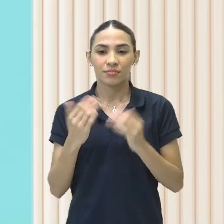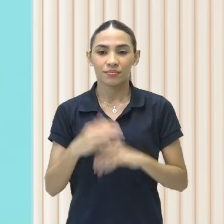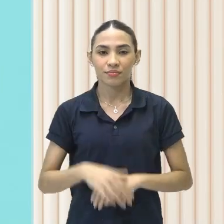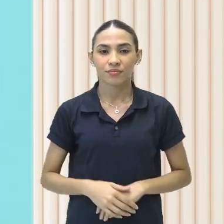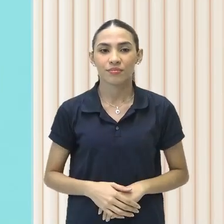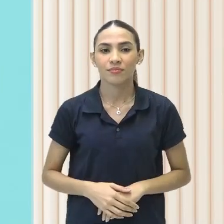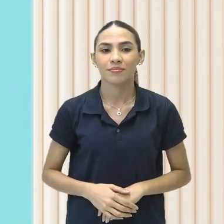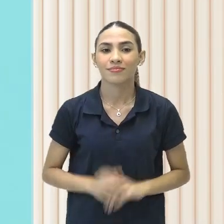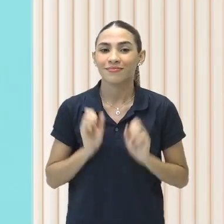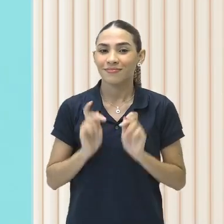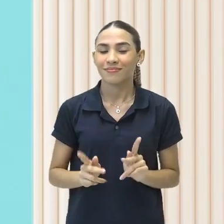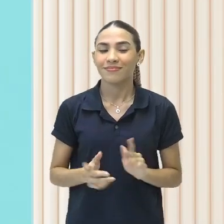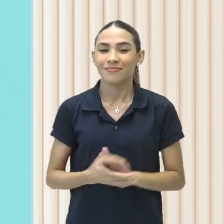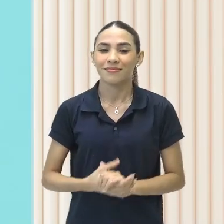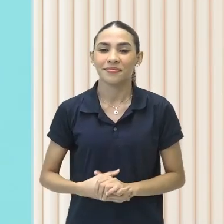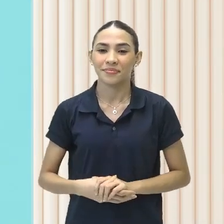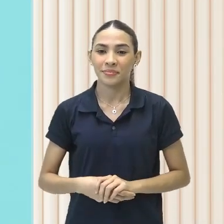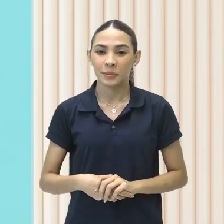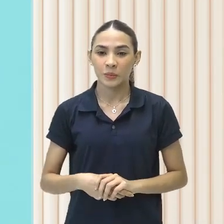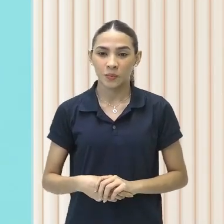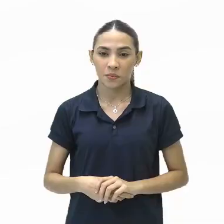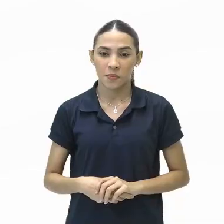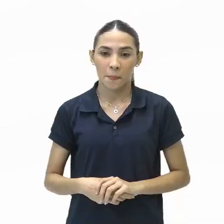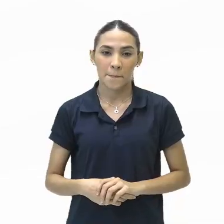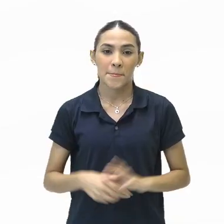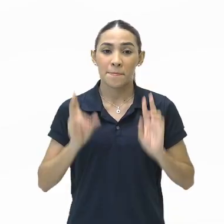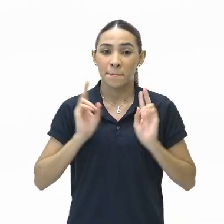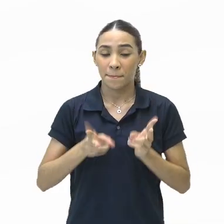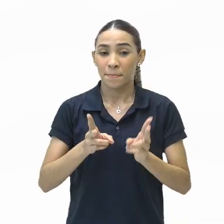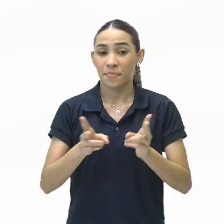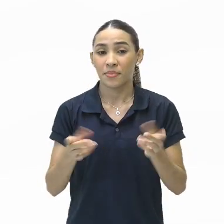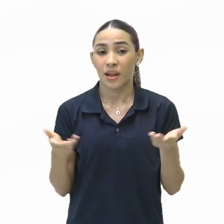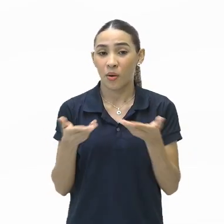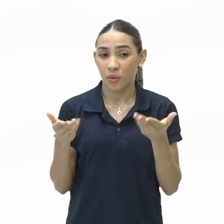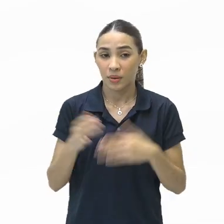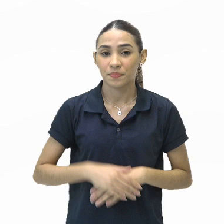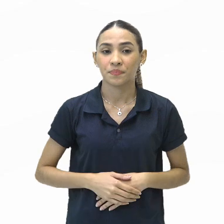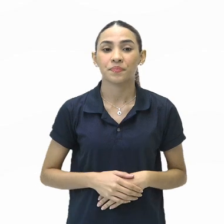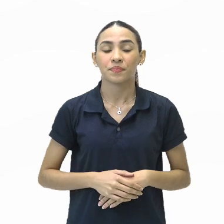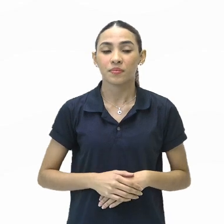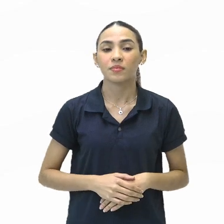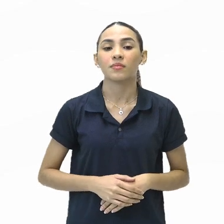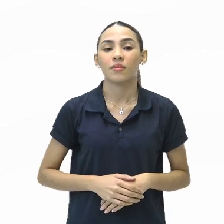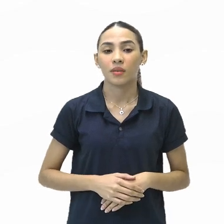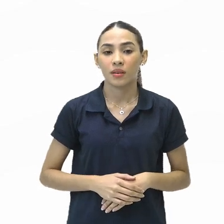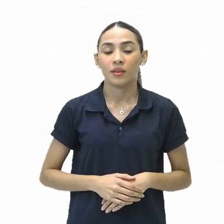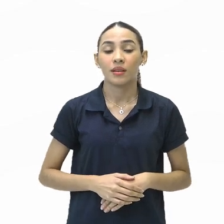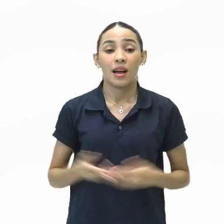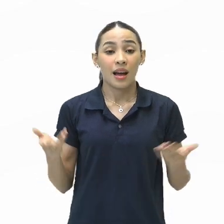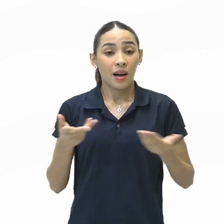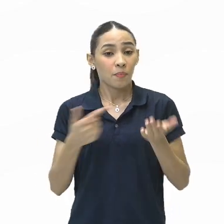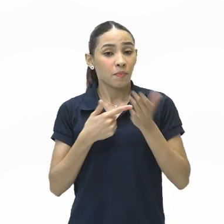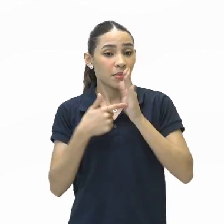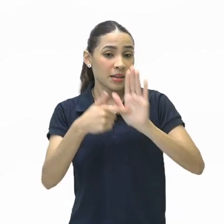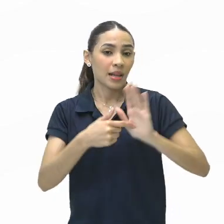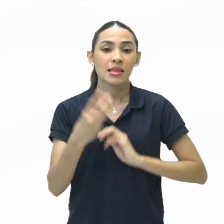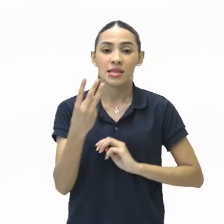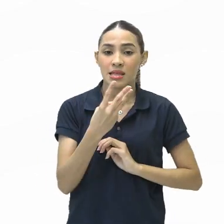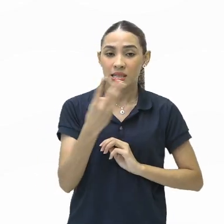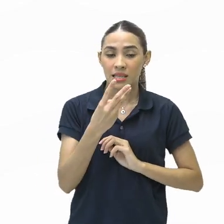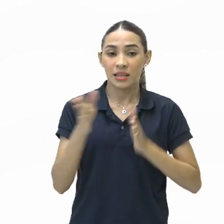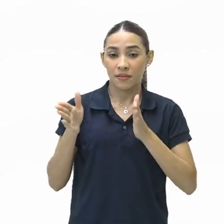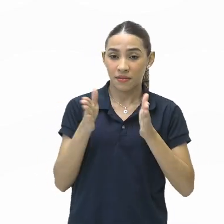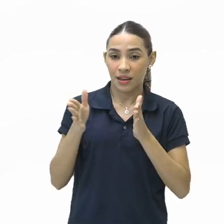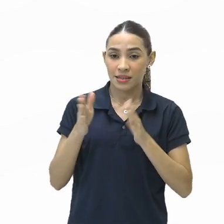tragédia. Certo, gente? E aí vamos continuar falando sobre as fases do modernismo, e eu trago para vocês a